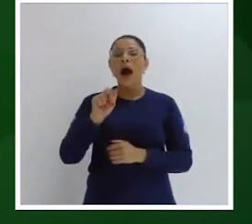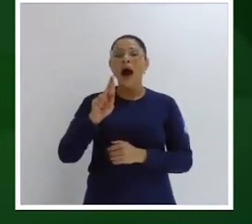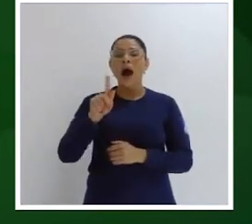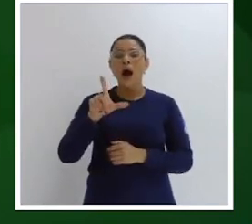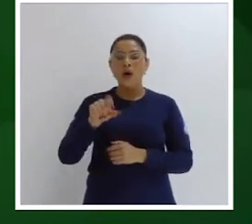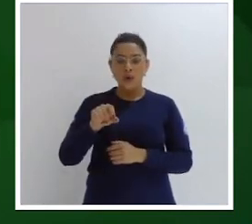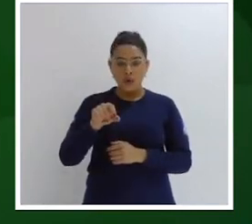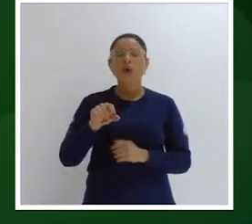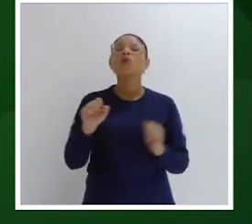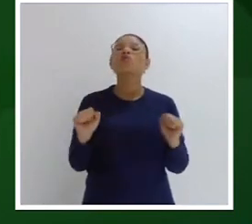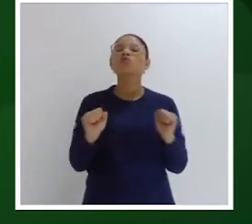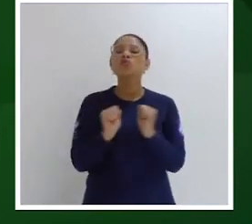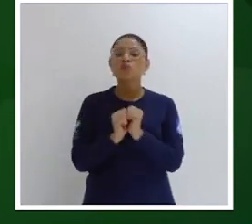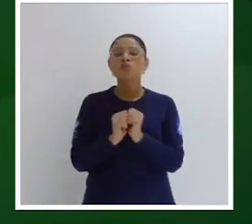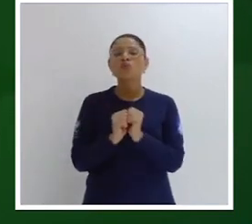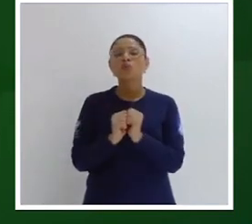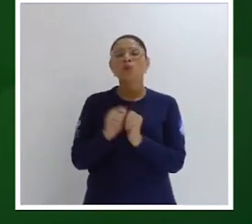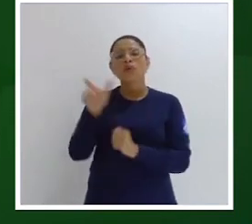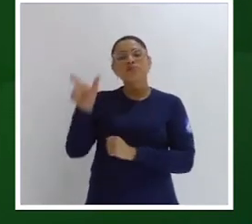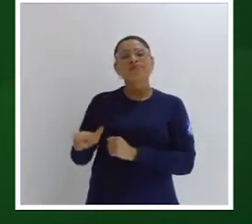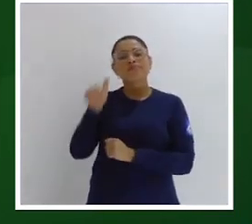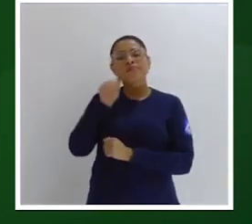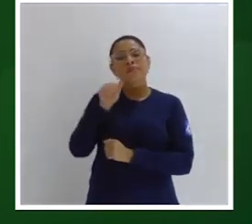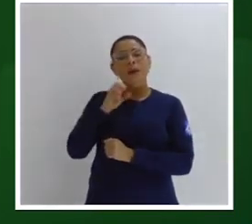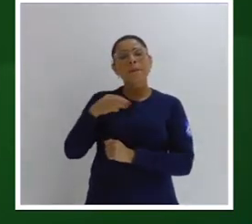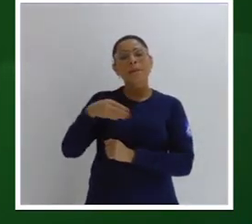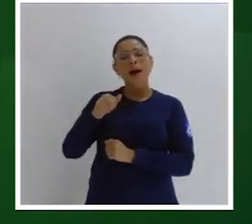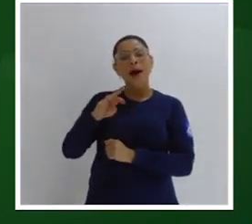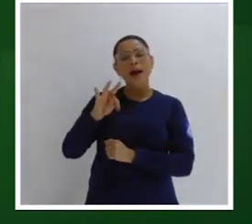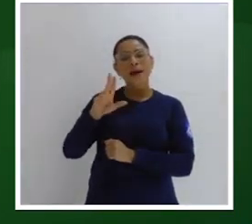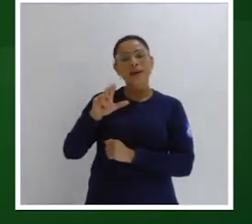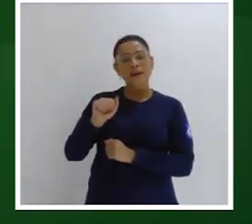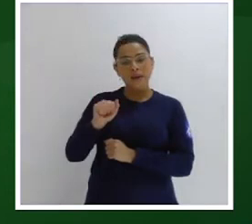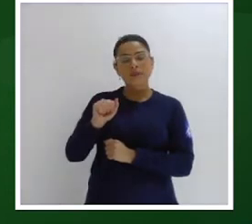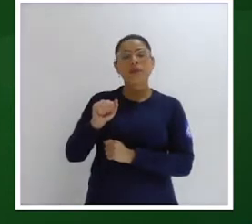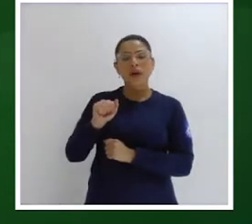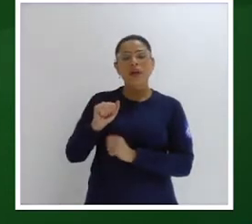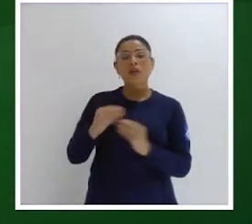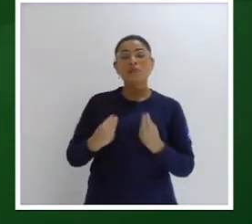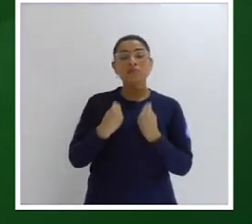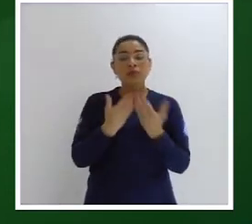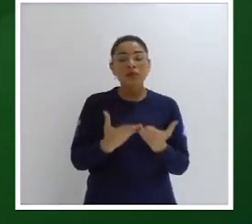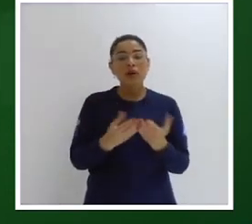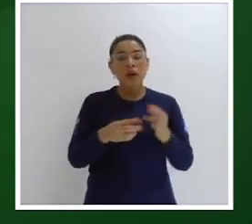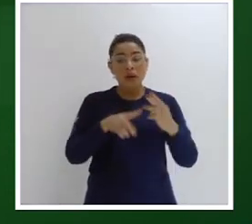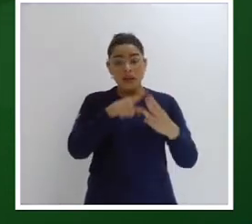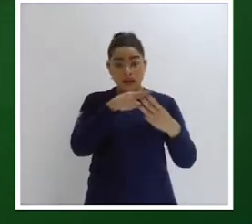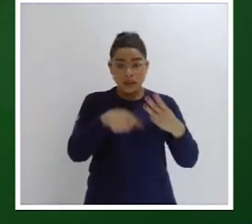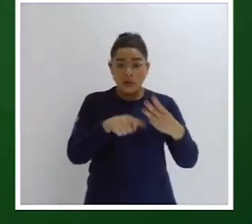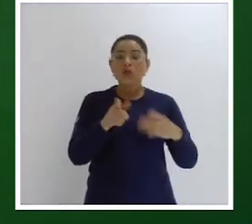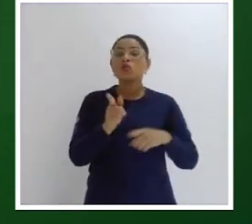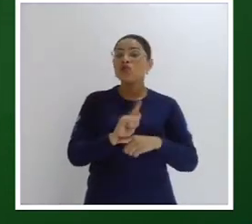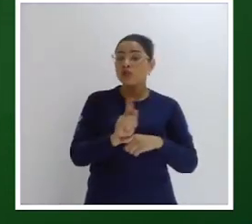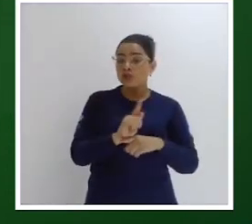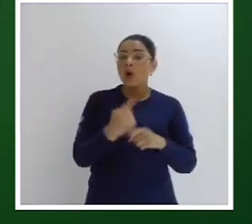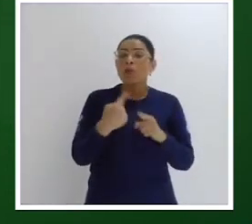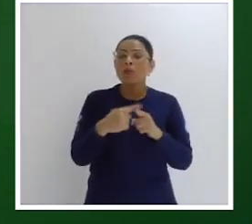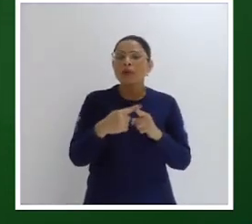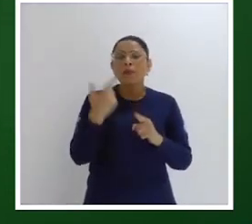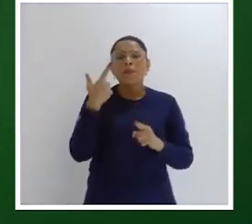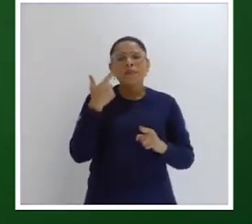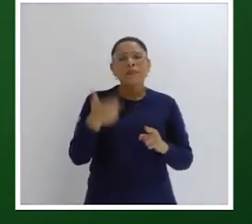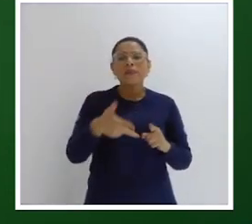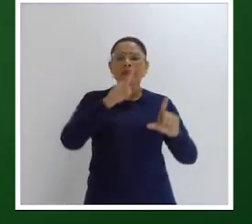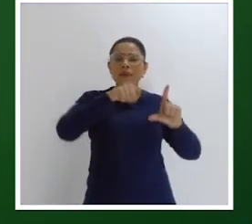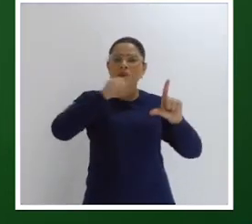a manquei junto com a Marta Gil nós oferecemos para o trio gestor porque lá naquele dado vocês